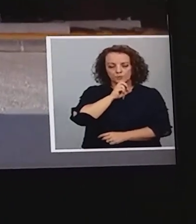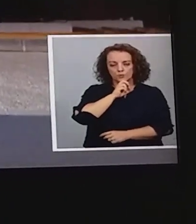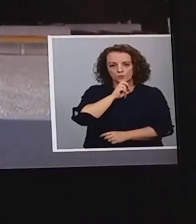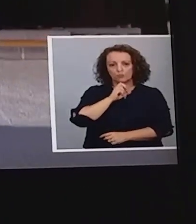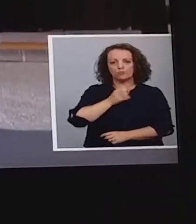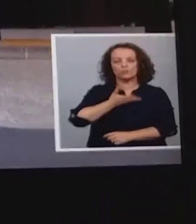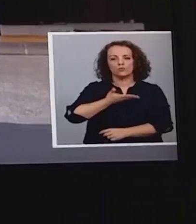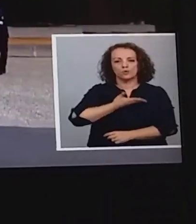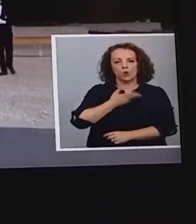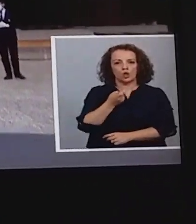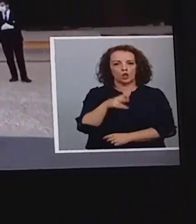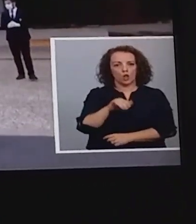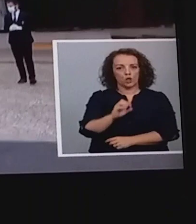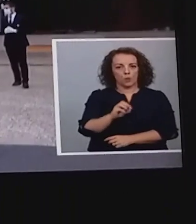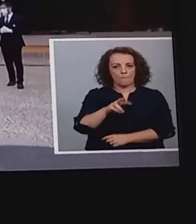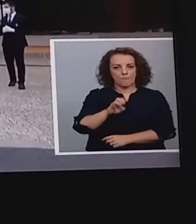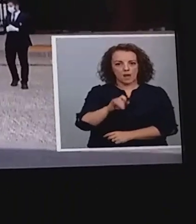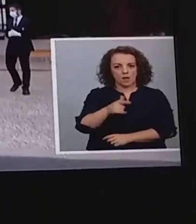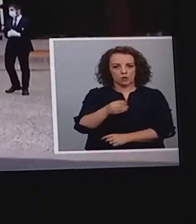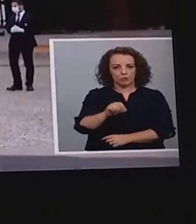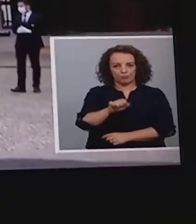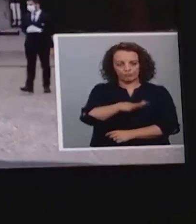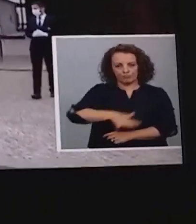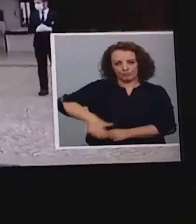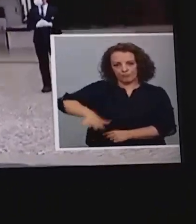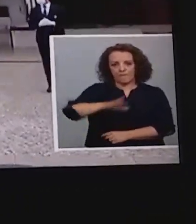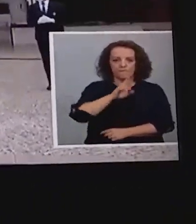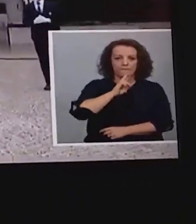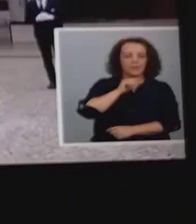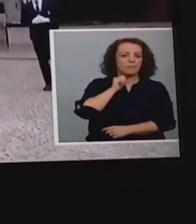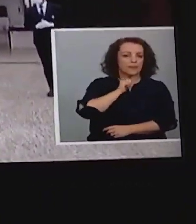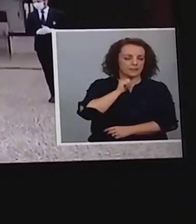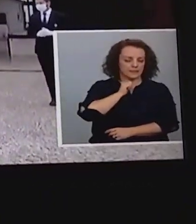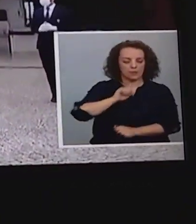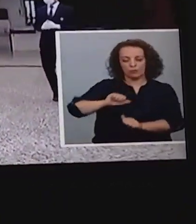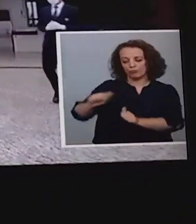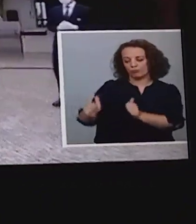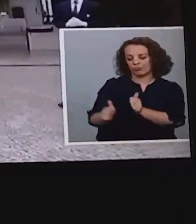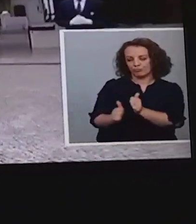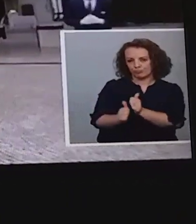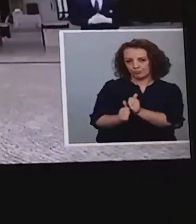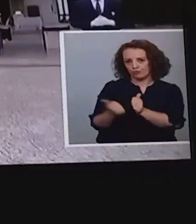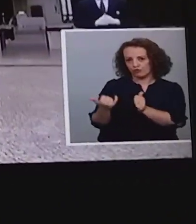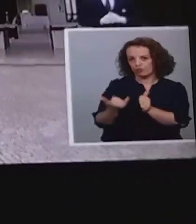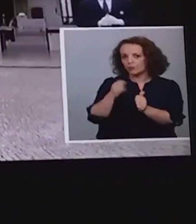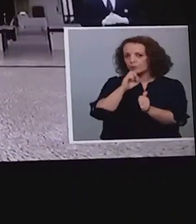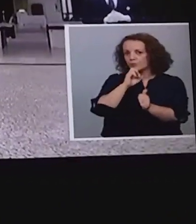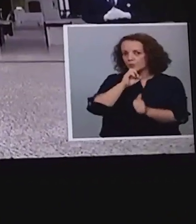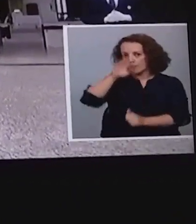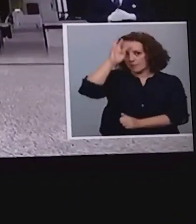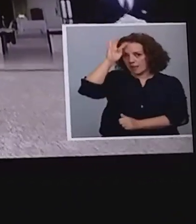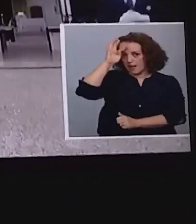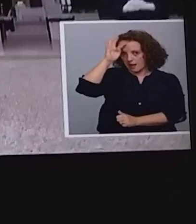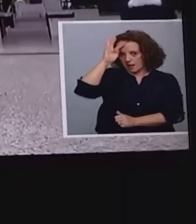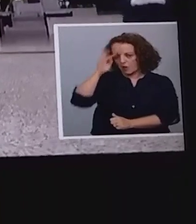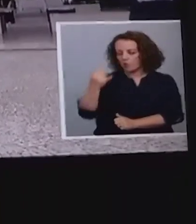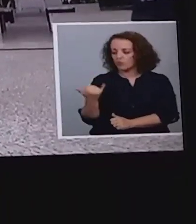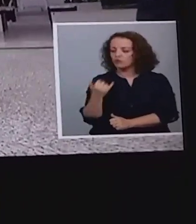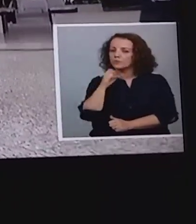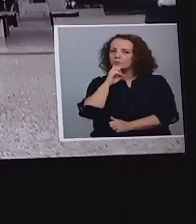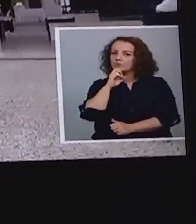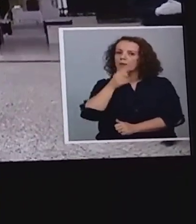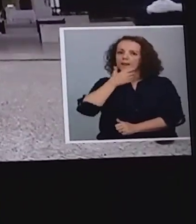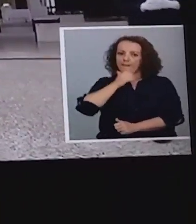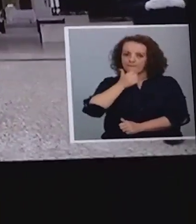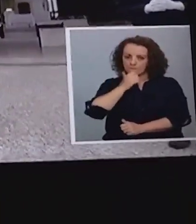António Marto, e terá como concelebrantes o Arcebispo de Braga, Arcebispo de Évora